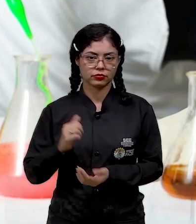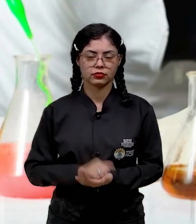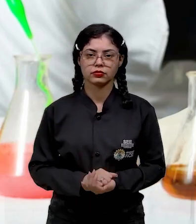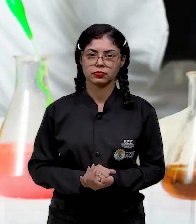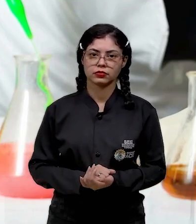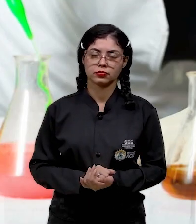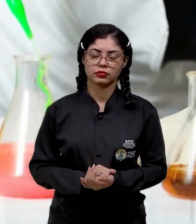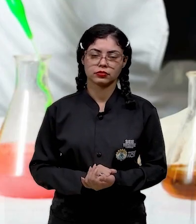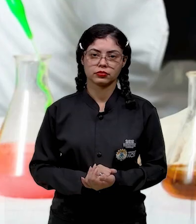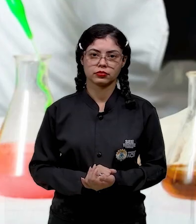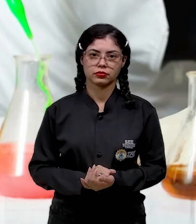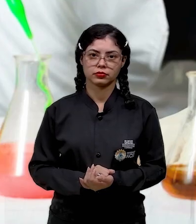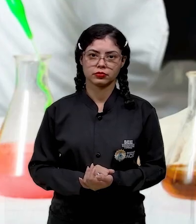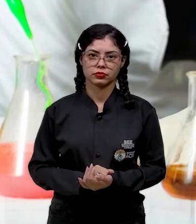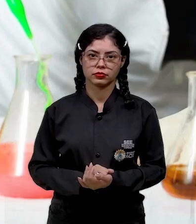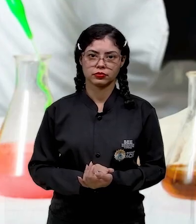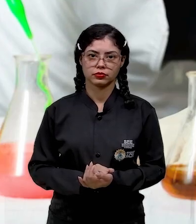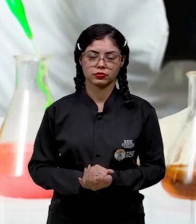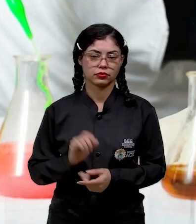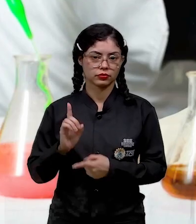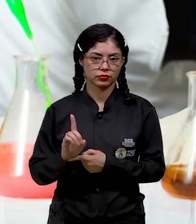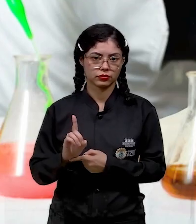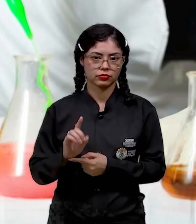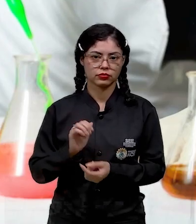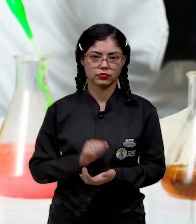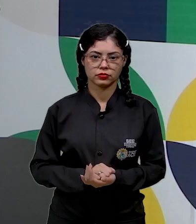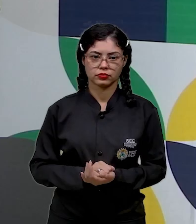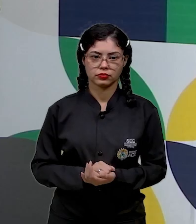correta, a alternativa B.